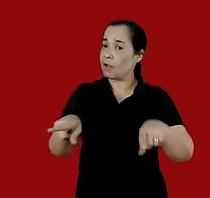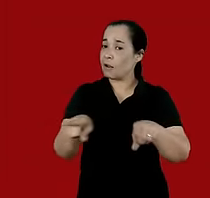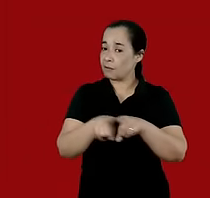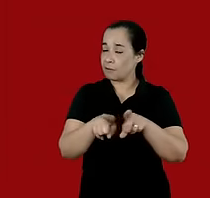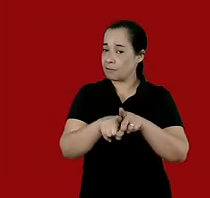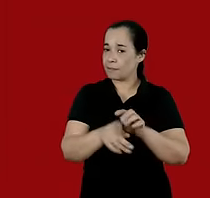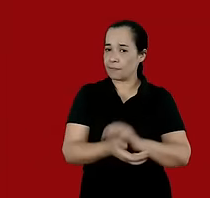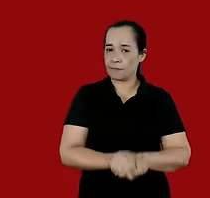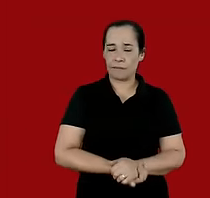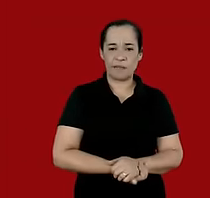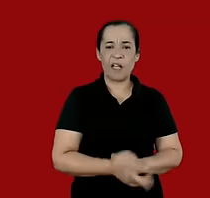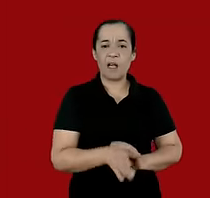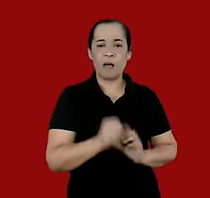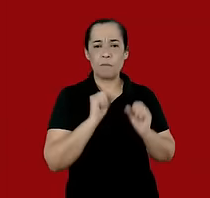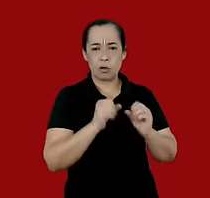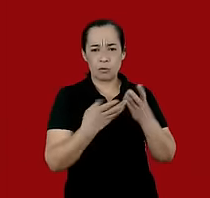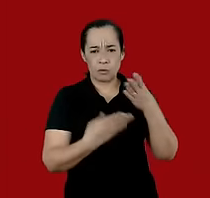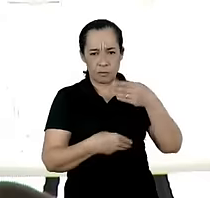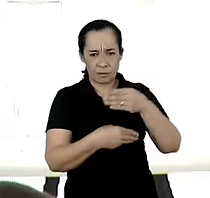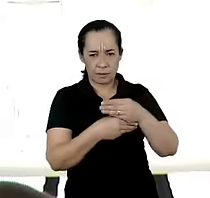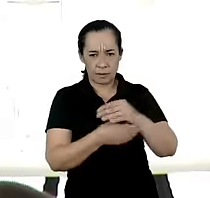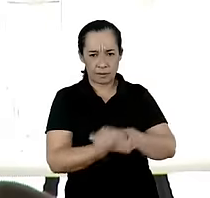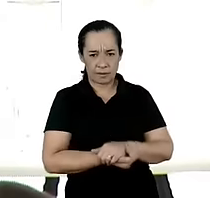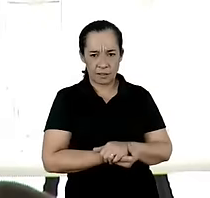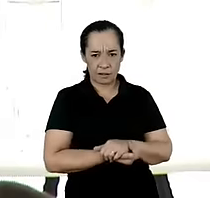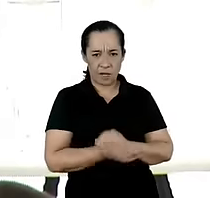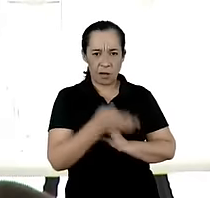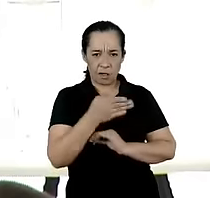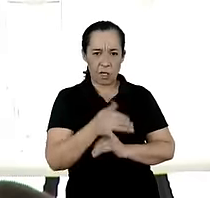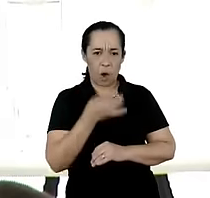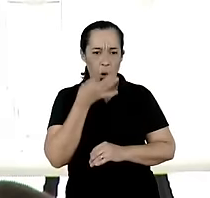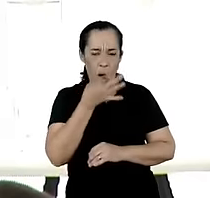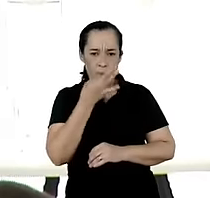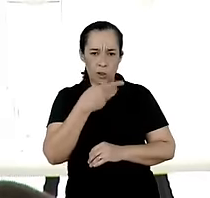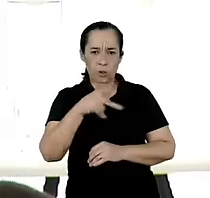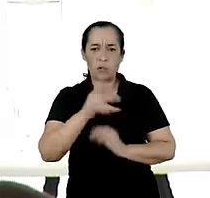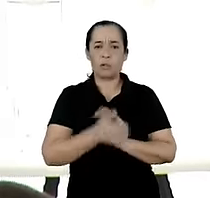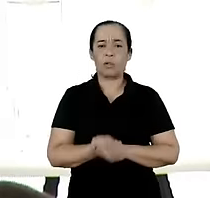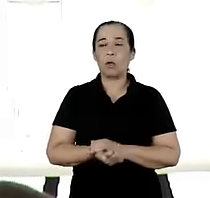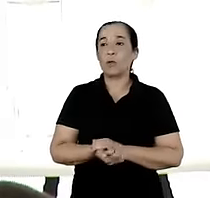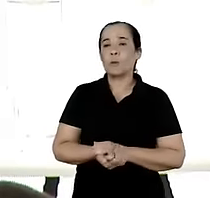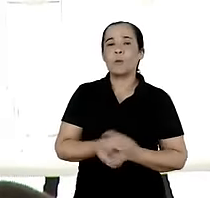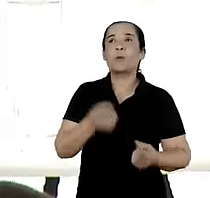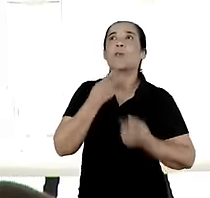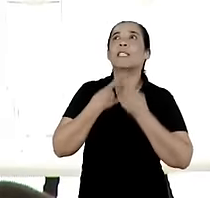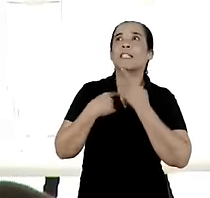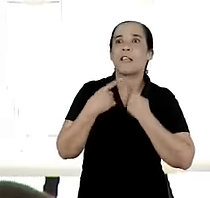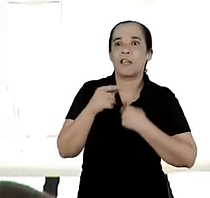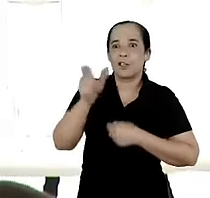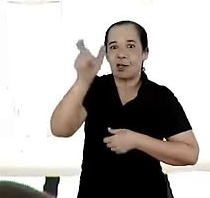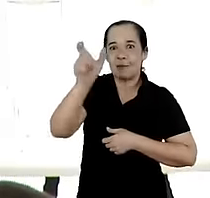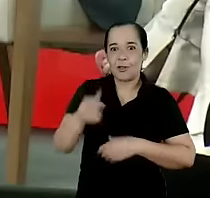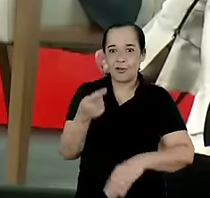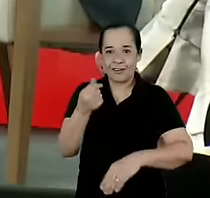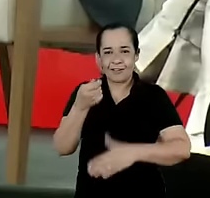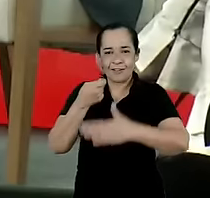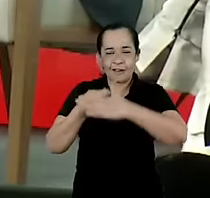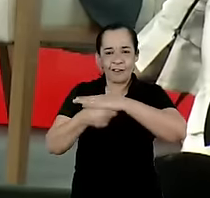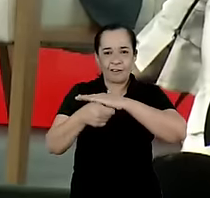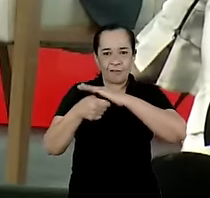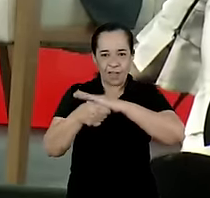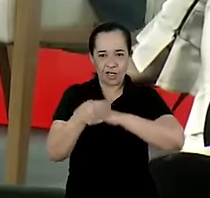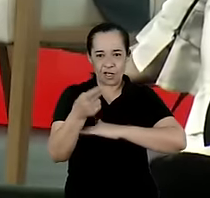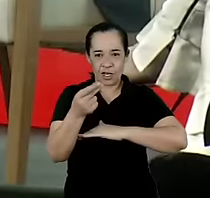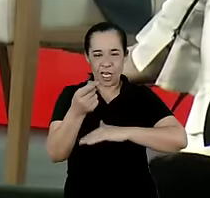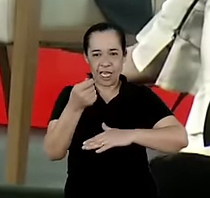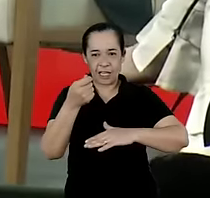complementar eh um pouco na sua fala o apetite do investidor para renda variável dados dados mais recentes aqui do mercado